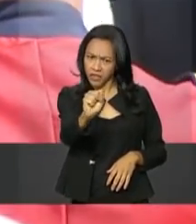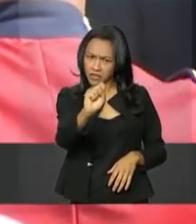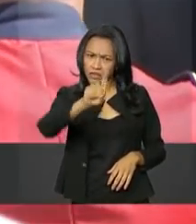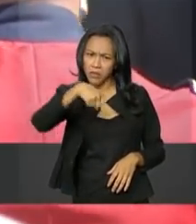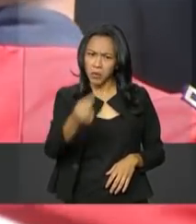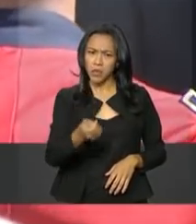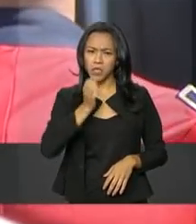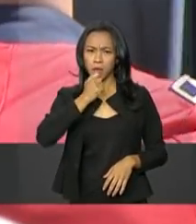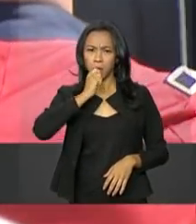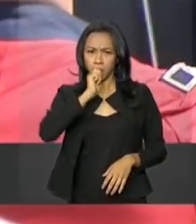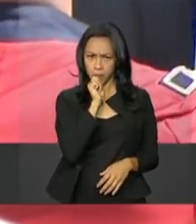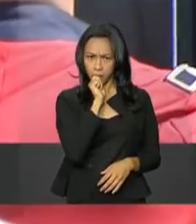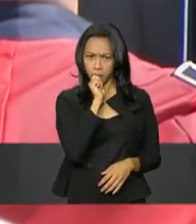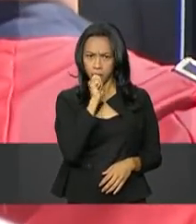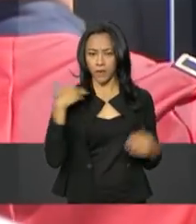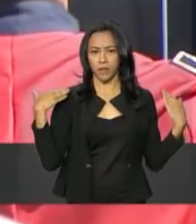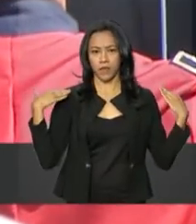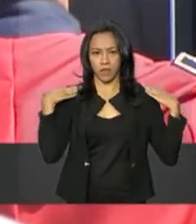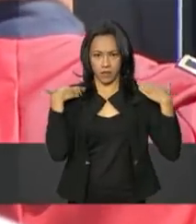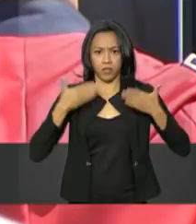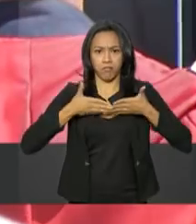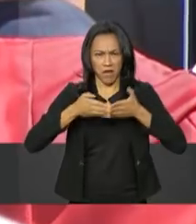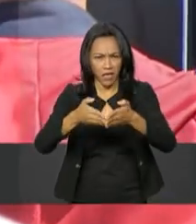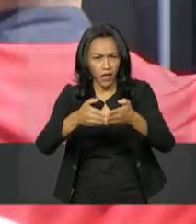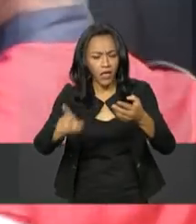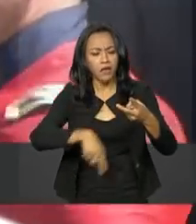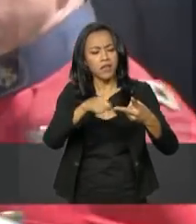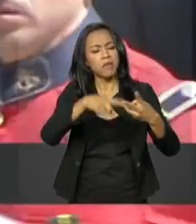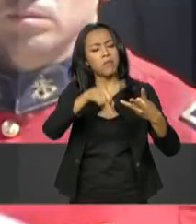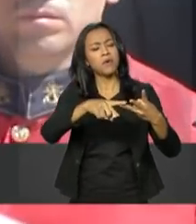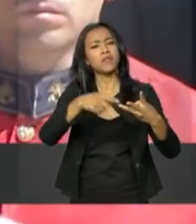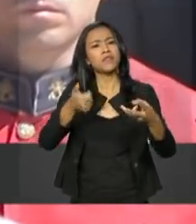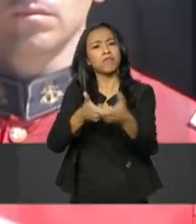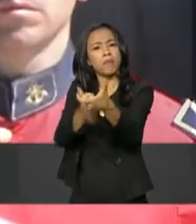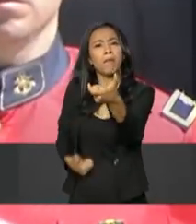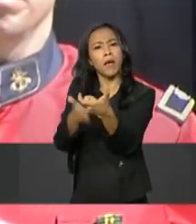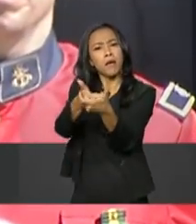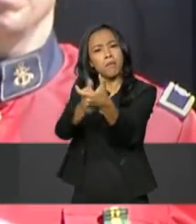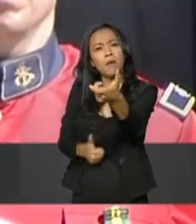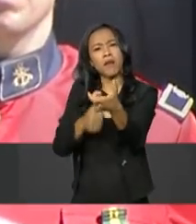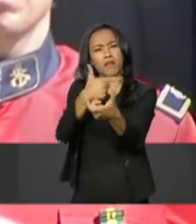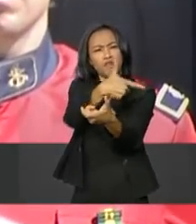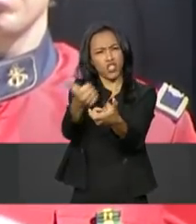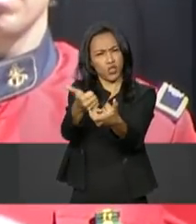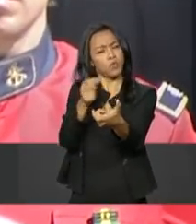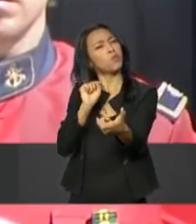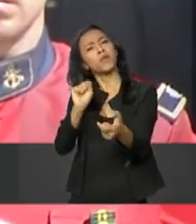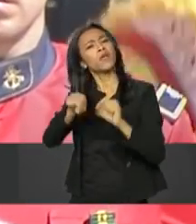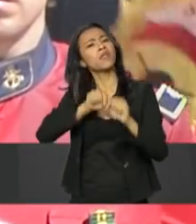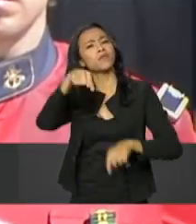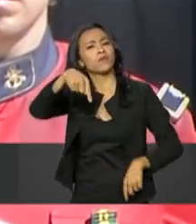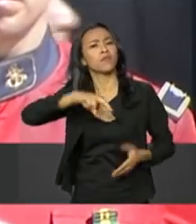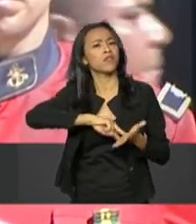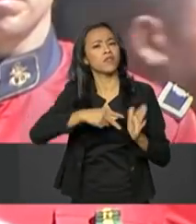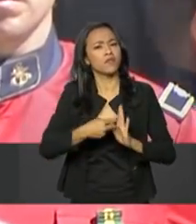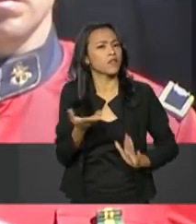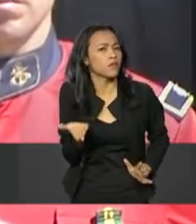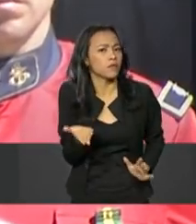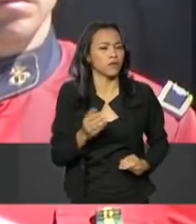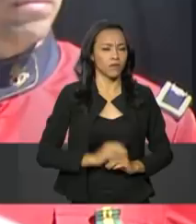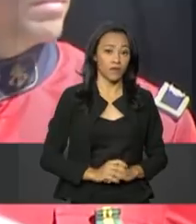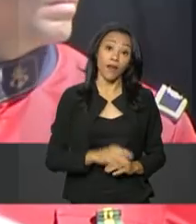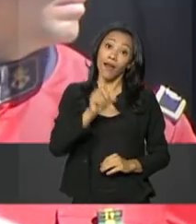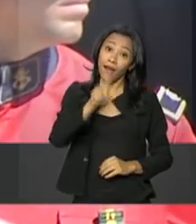de marinheiro e também aquela bateria de 21 tiros. Queria que o senhor falasse um pouquinho. Isso